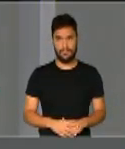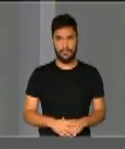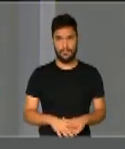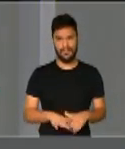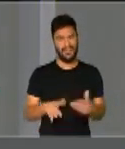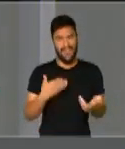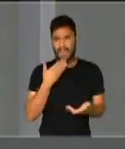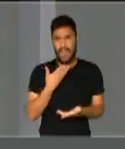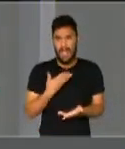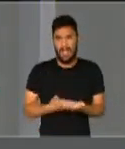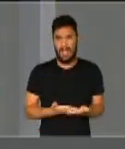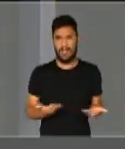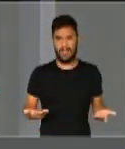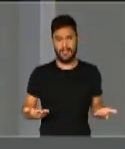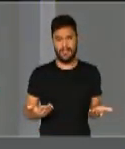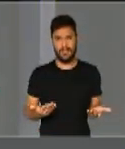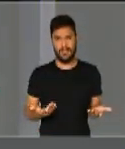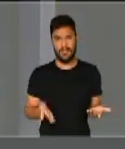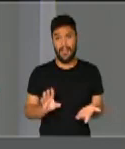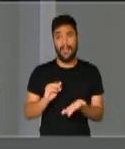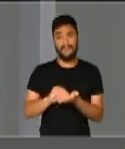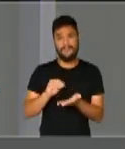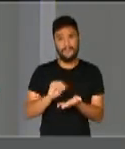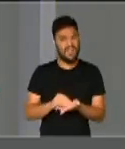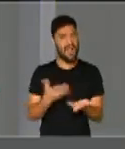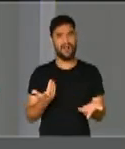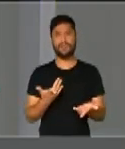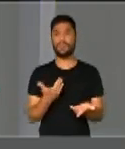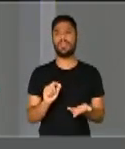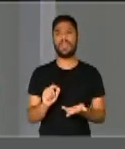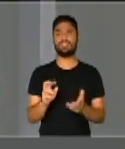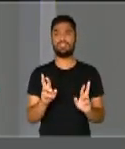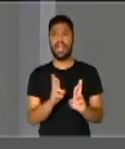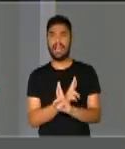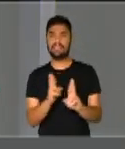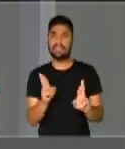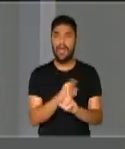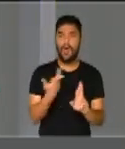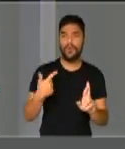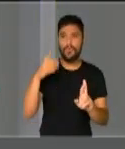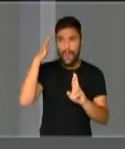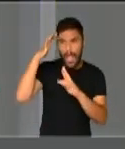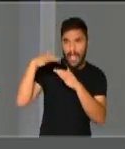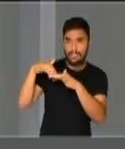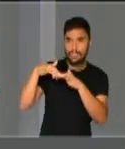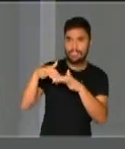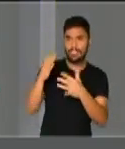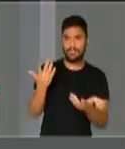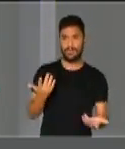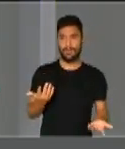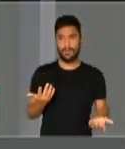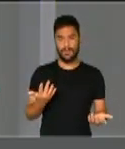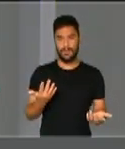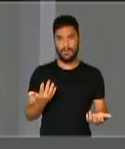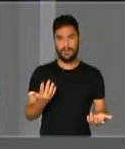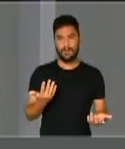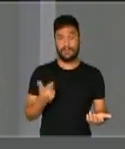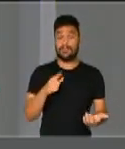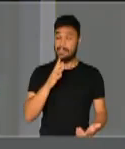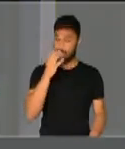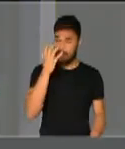Porque é assustador a falta de conexão mais elementar de um raciocínio. E é muito